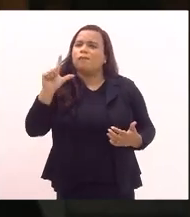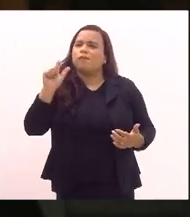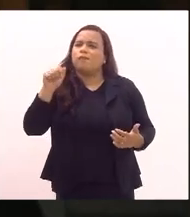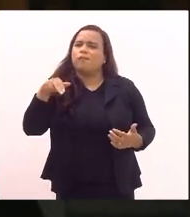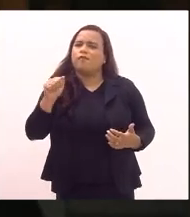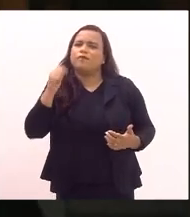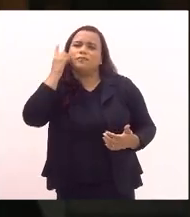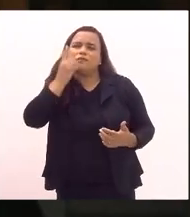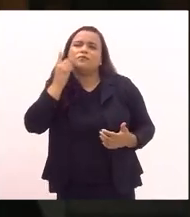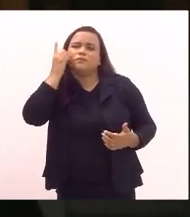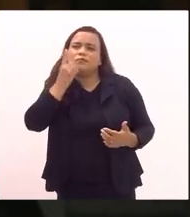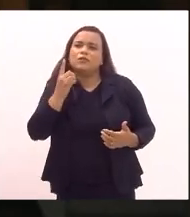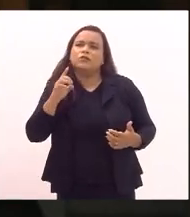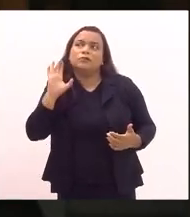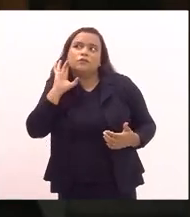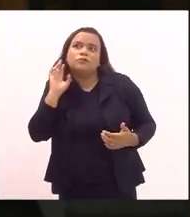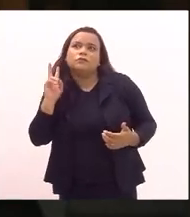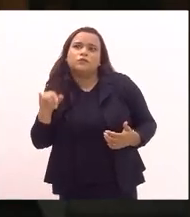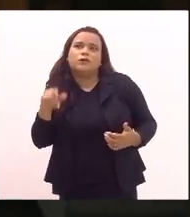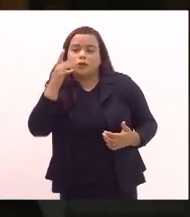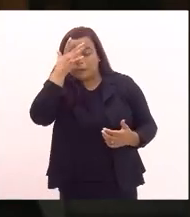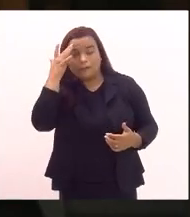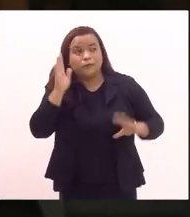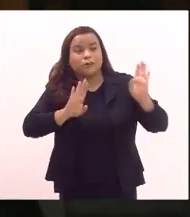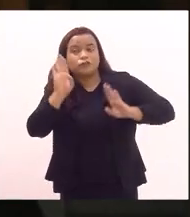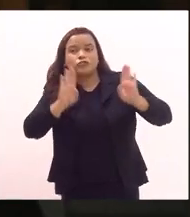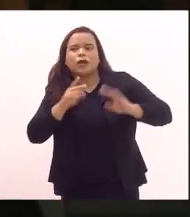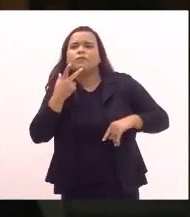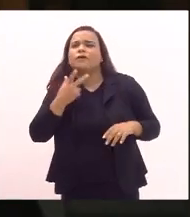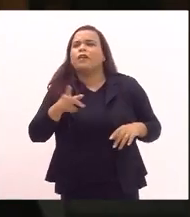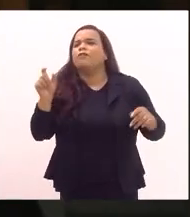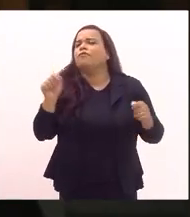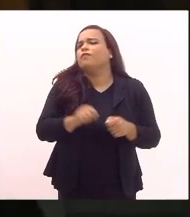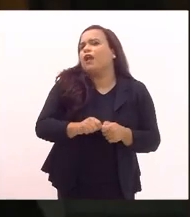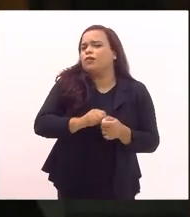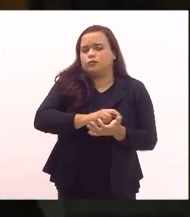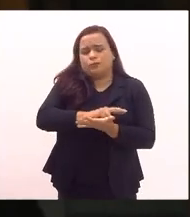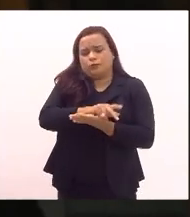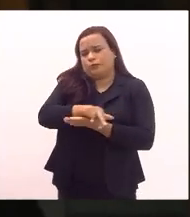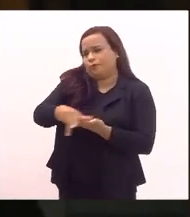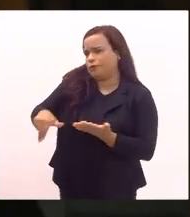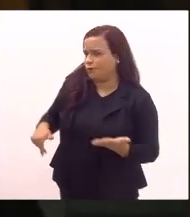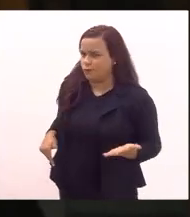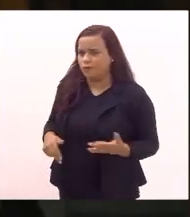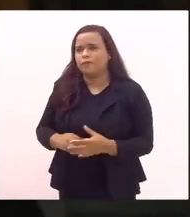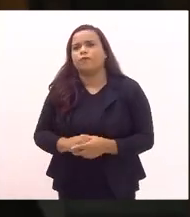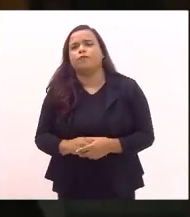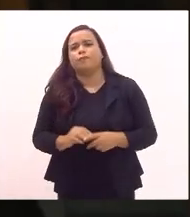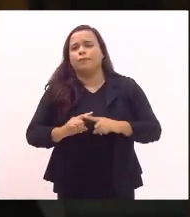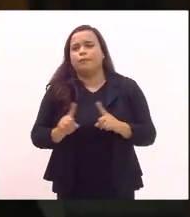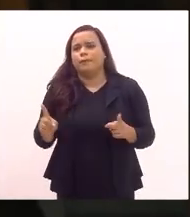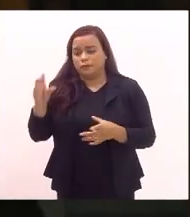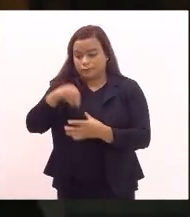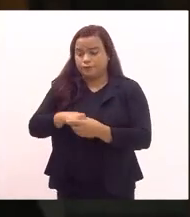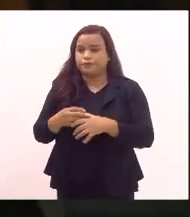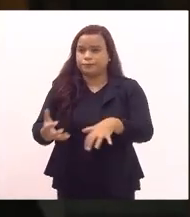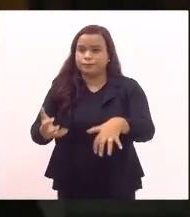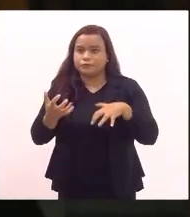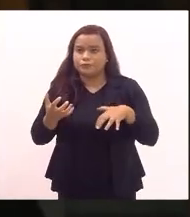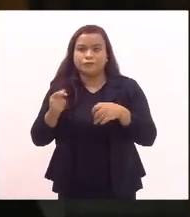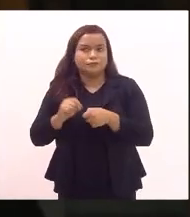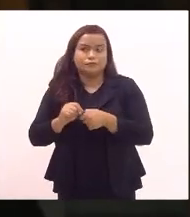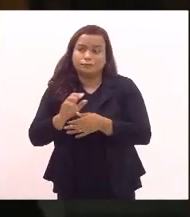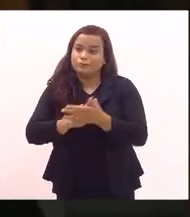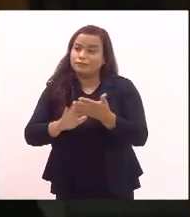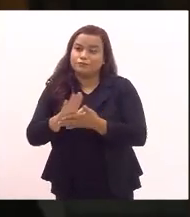na campanha do candidato x vai dizer que fez o diabo mas no Parlamento não pode ter